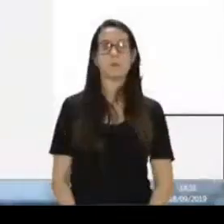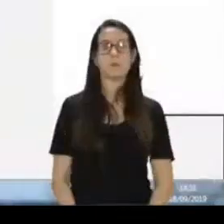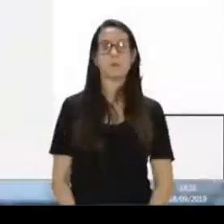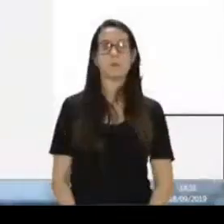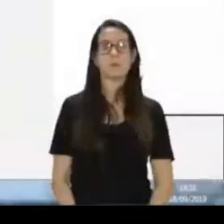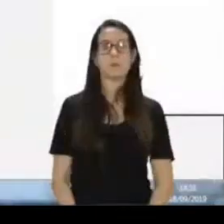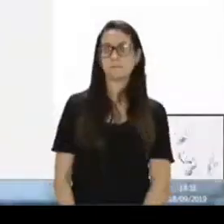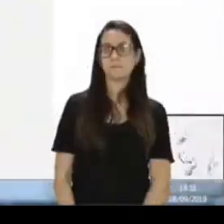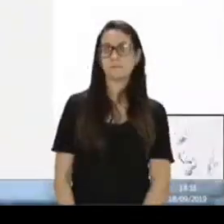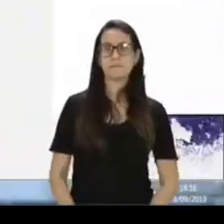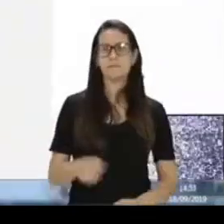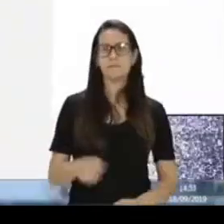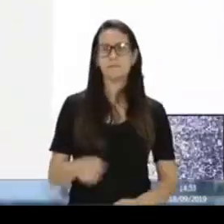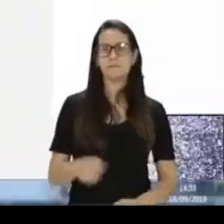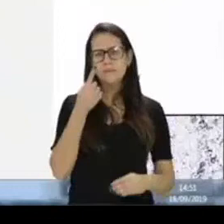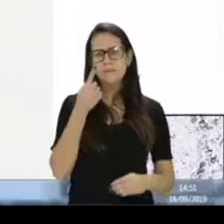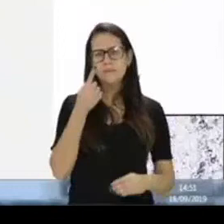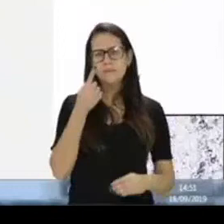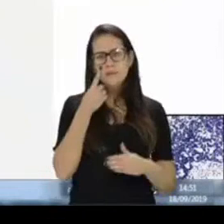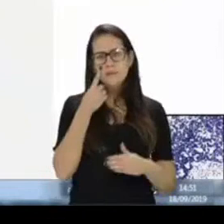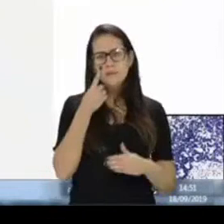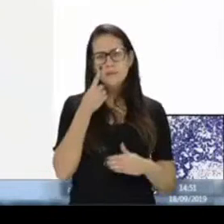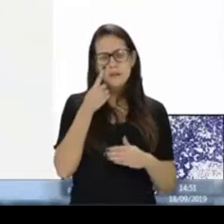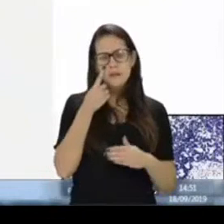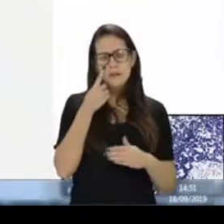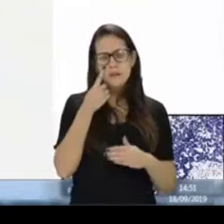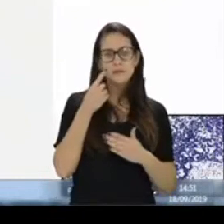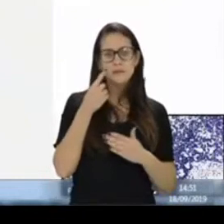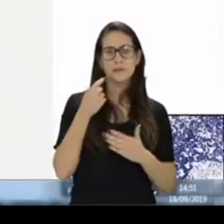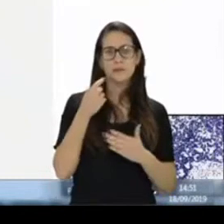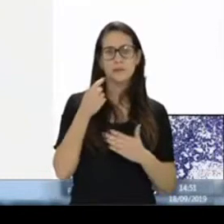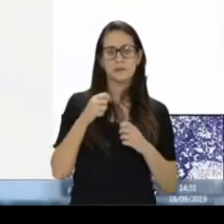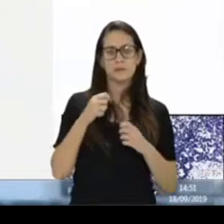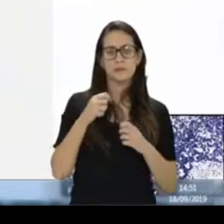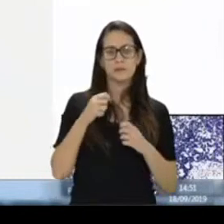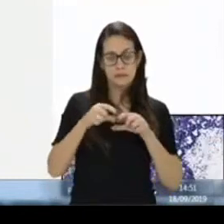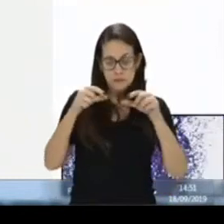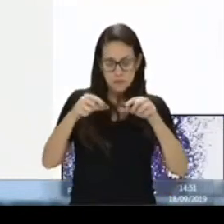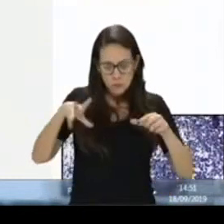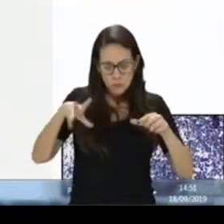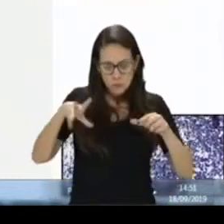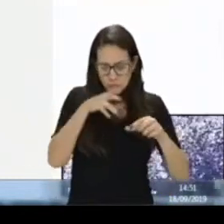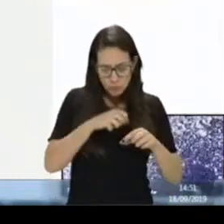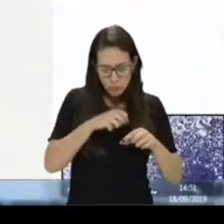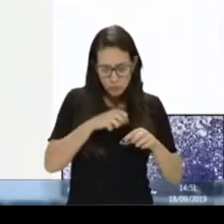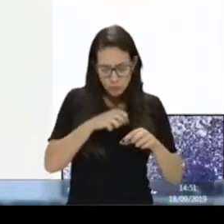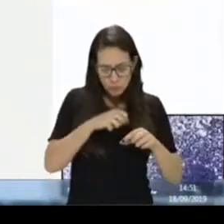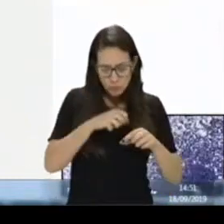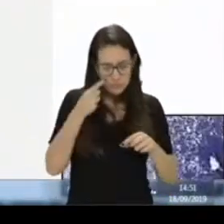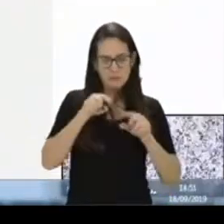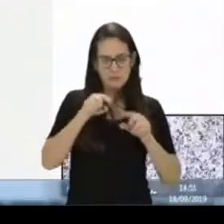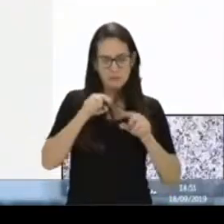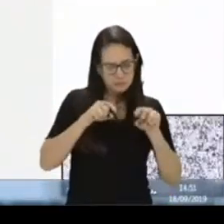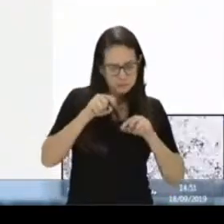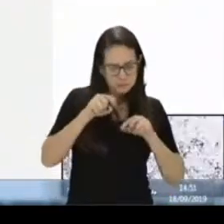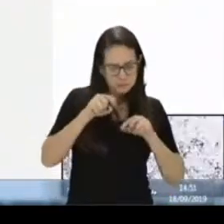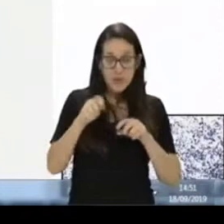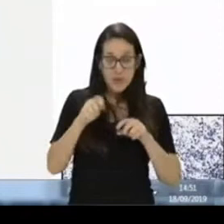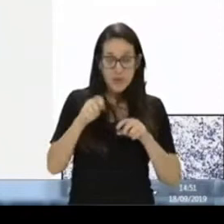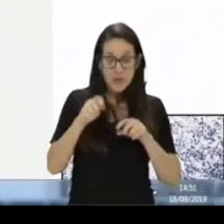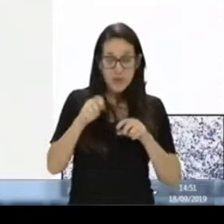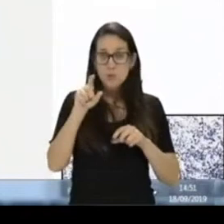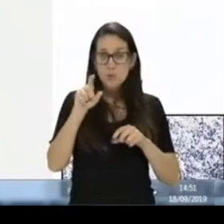a lâmina. Então, aqui nós temos uma visão geral dessa lâmina. Então, todas essas pontuações em azul